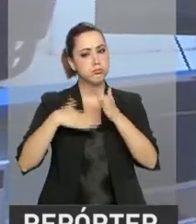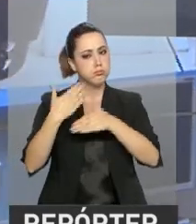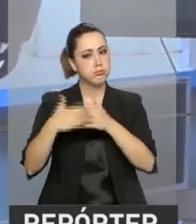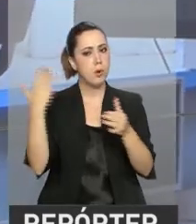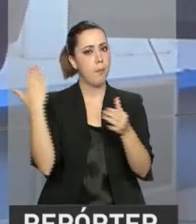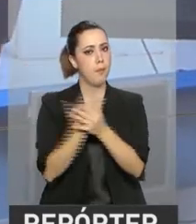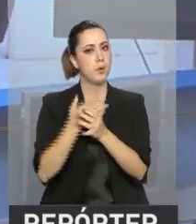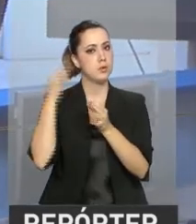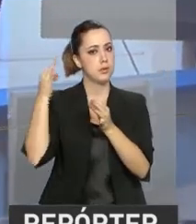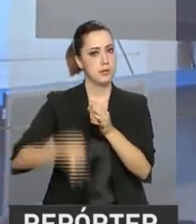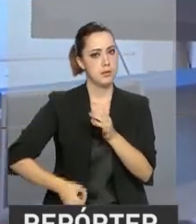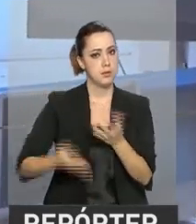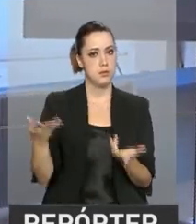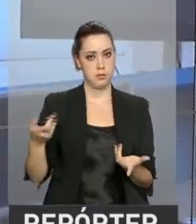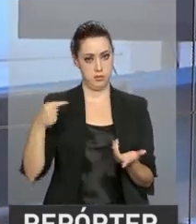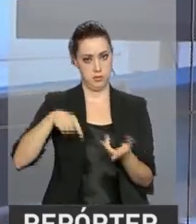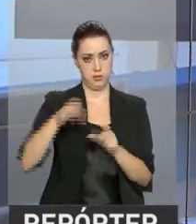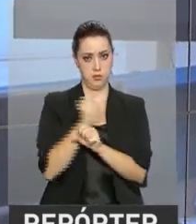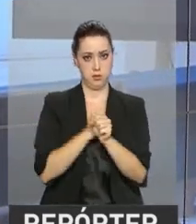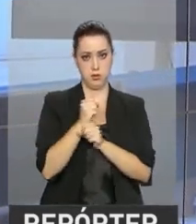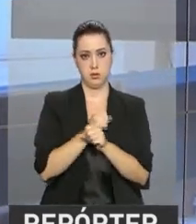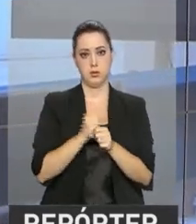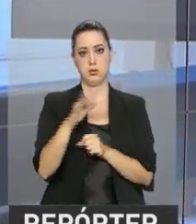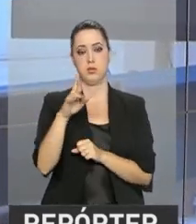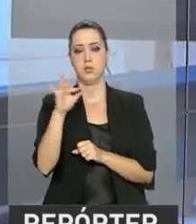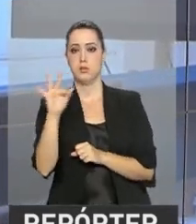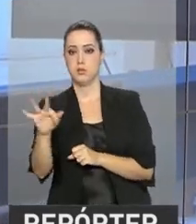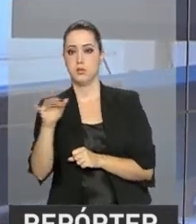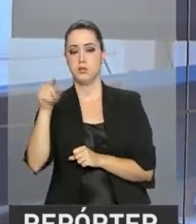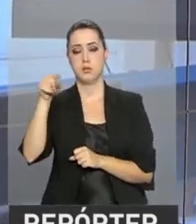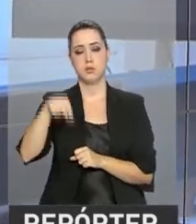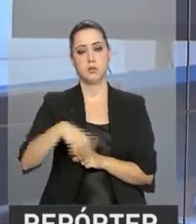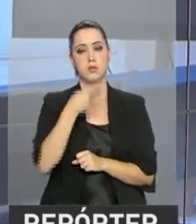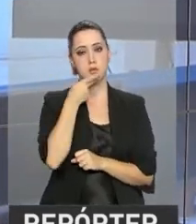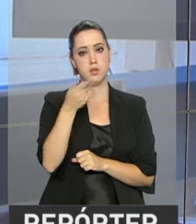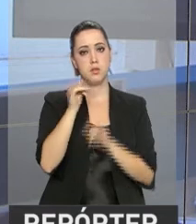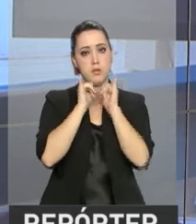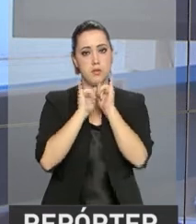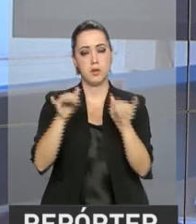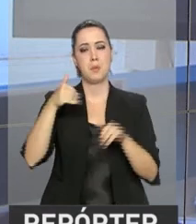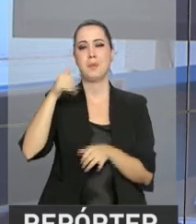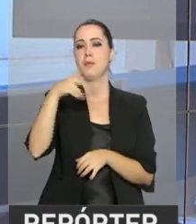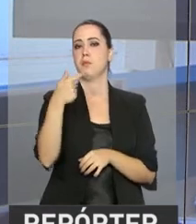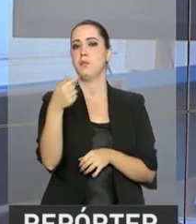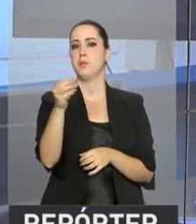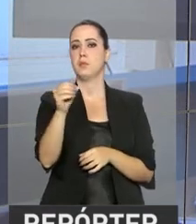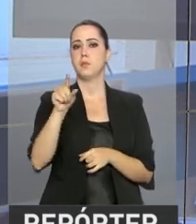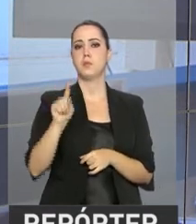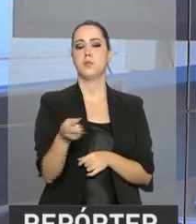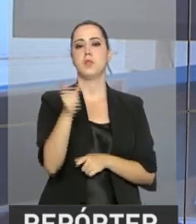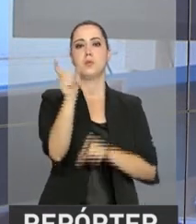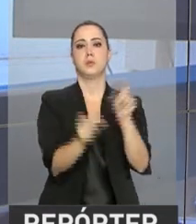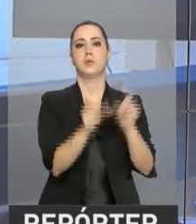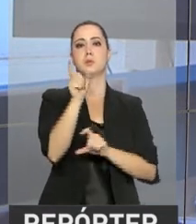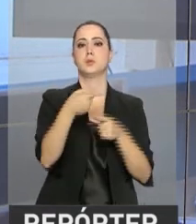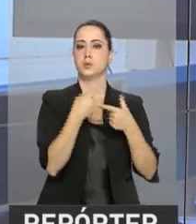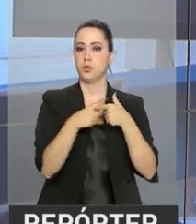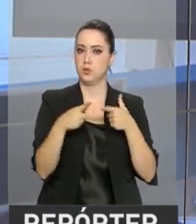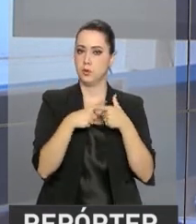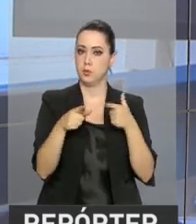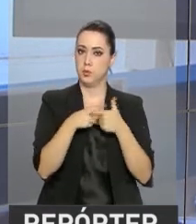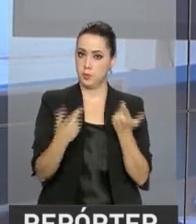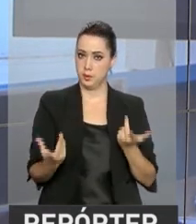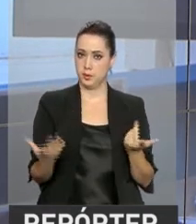corretamente este ano de acordo com a receita federal mais de 700 mil pessoas caíram na malha fina o superintendente da receita